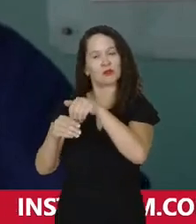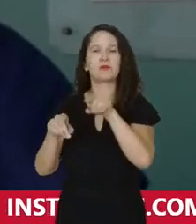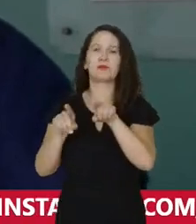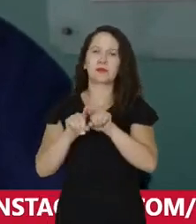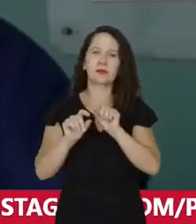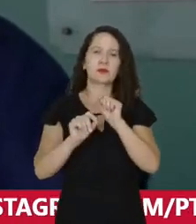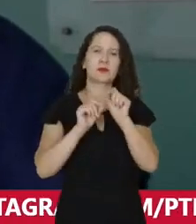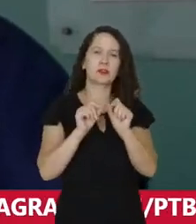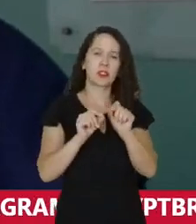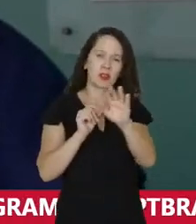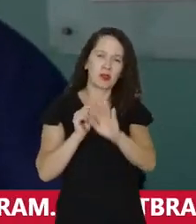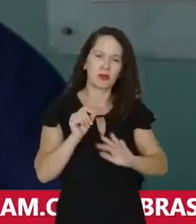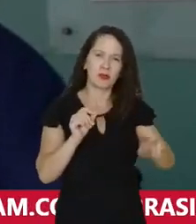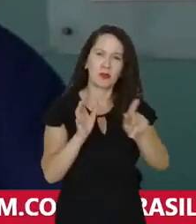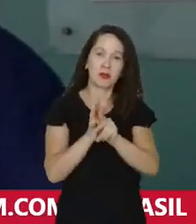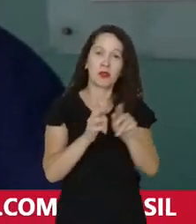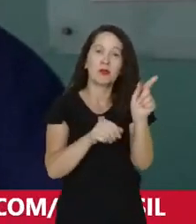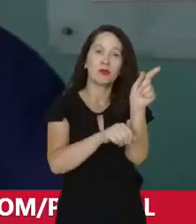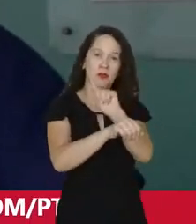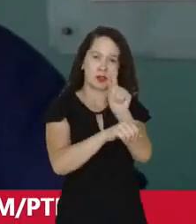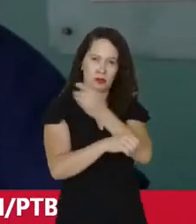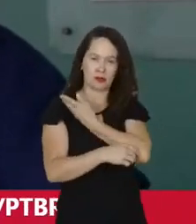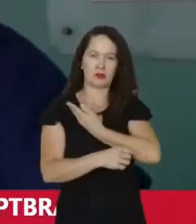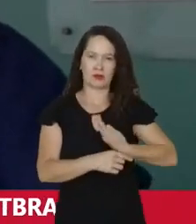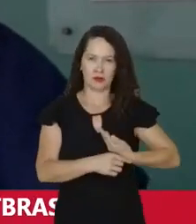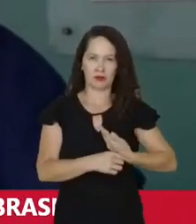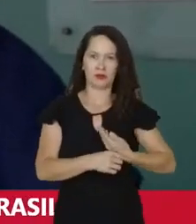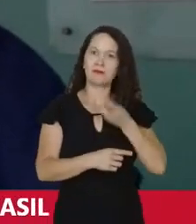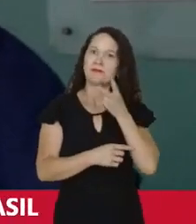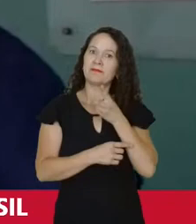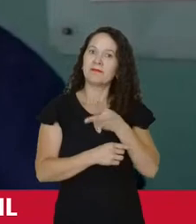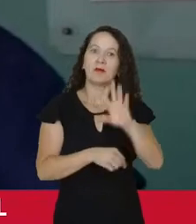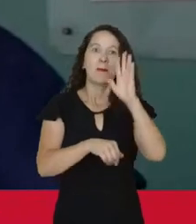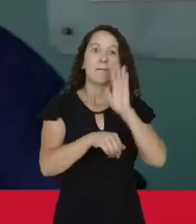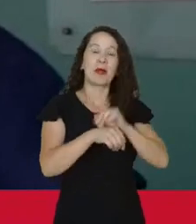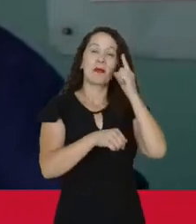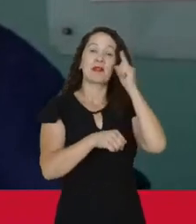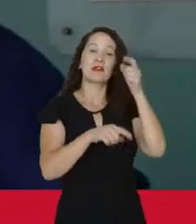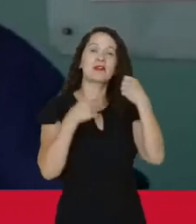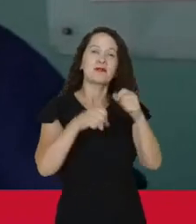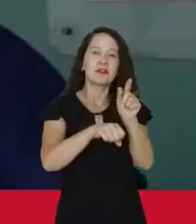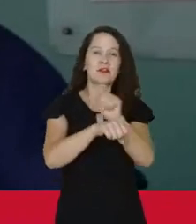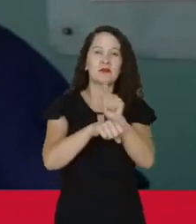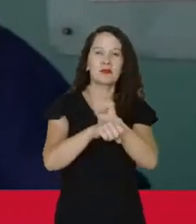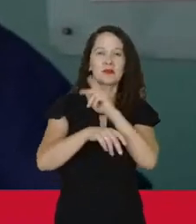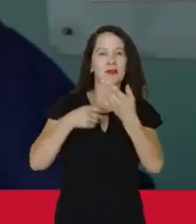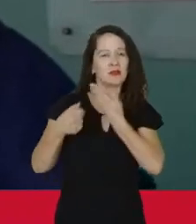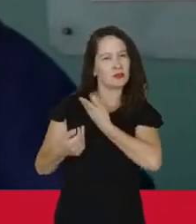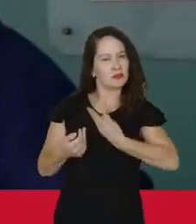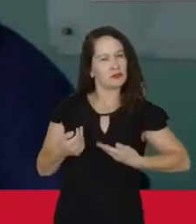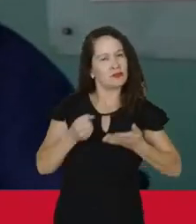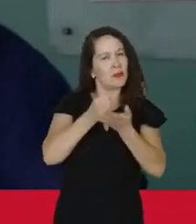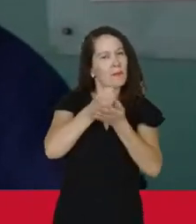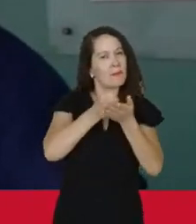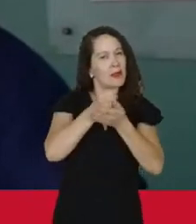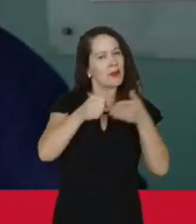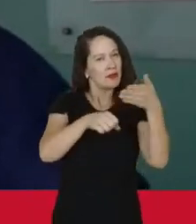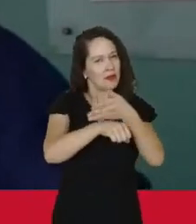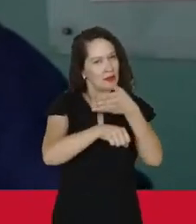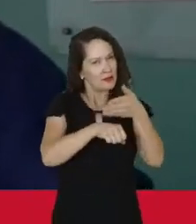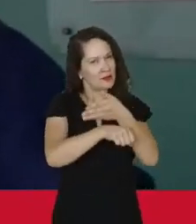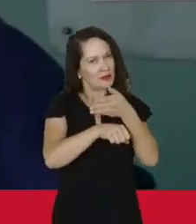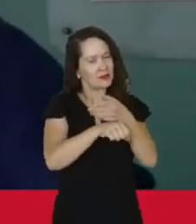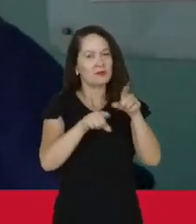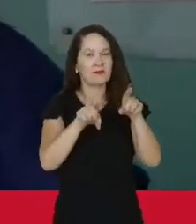passa para a dimensão da gestão pública, né? Cada vez mais a gente tem que pensar uma gestão pública baseada nessa